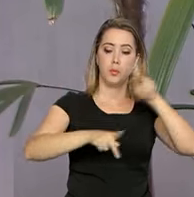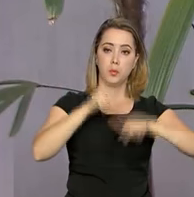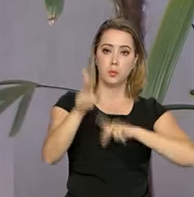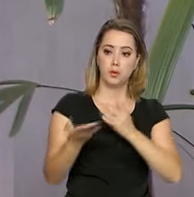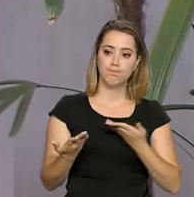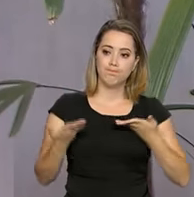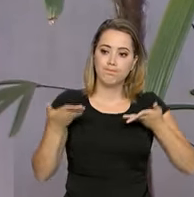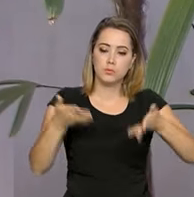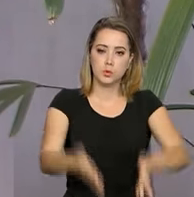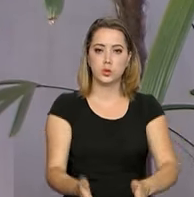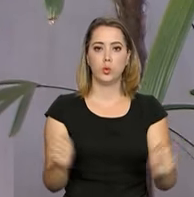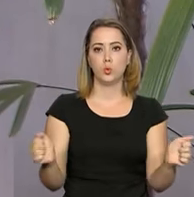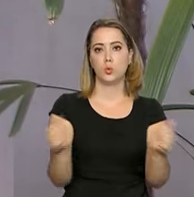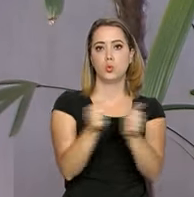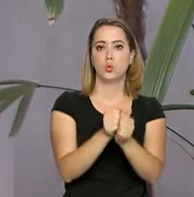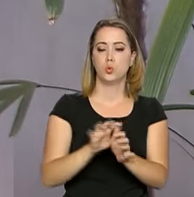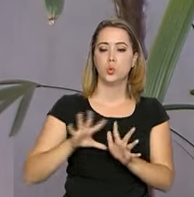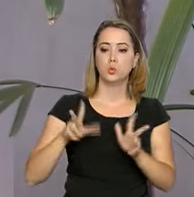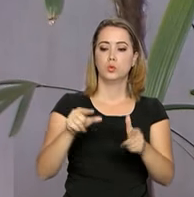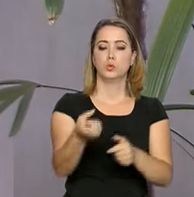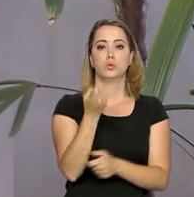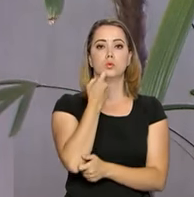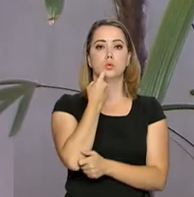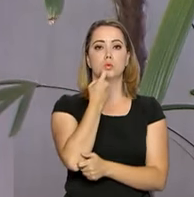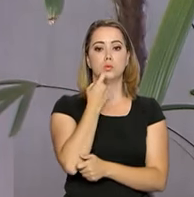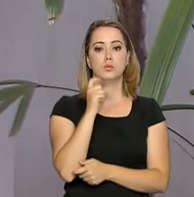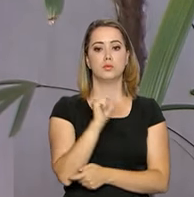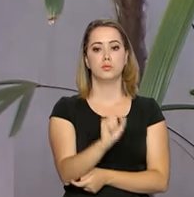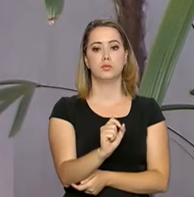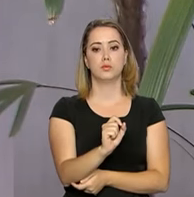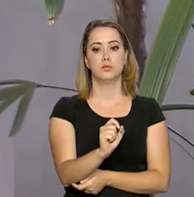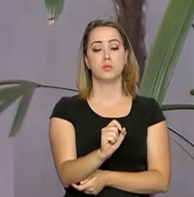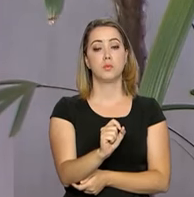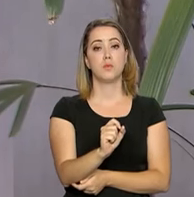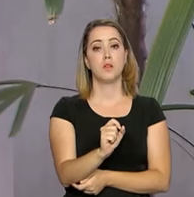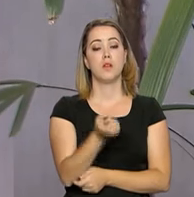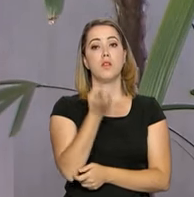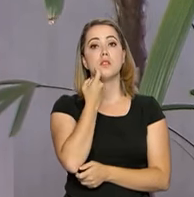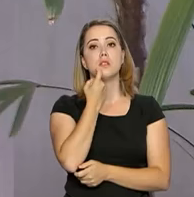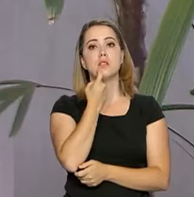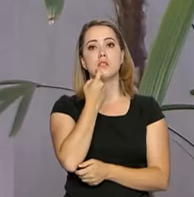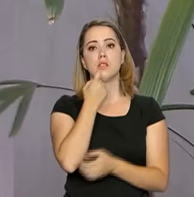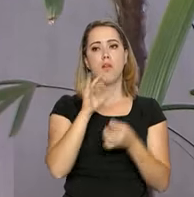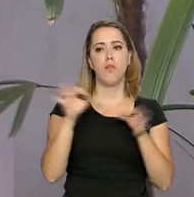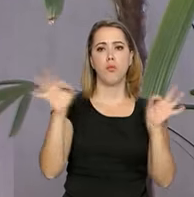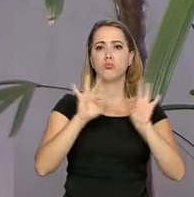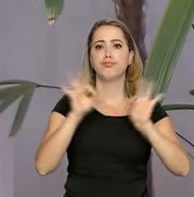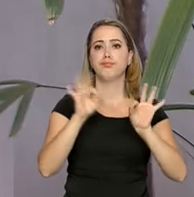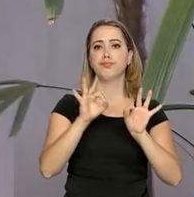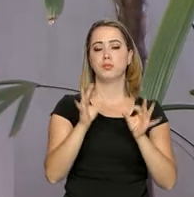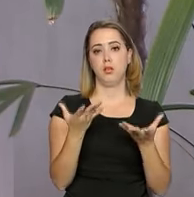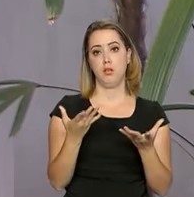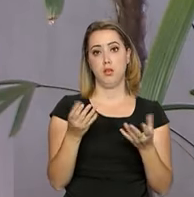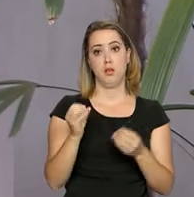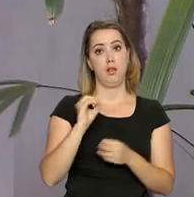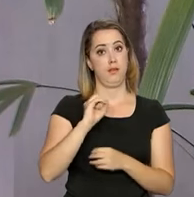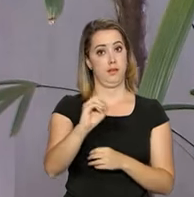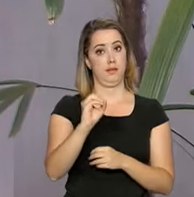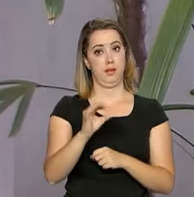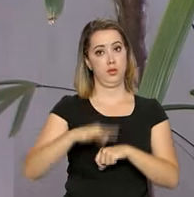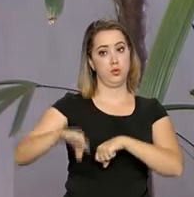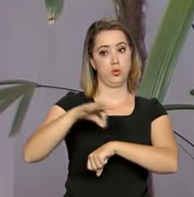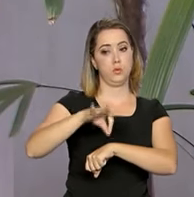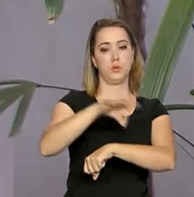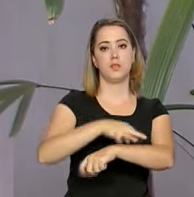mosquito toda sexta-feira é dia de eh sexta-feira sem mosquito então nosso pedido é que